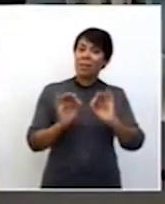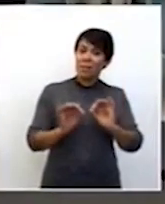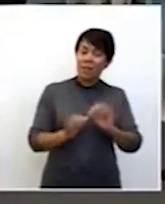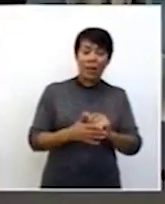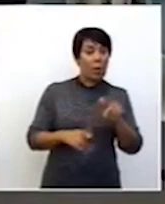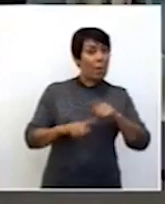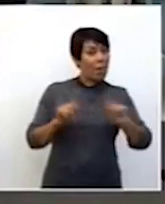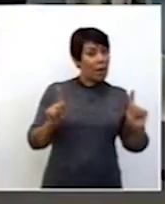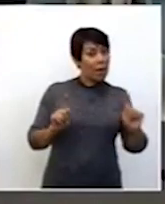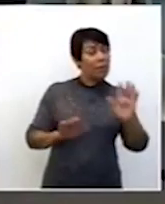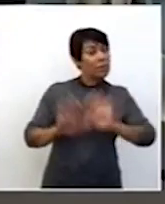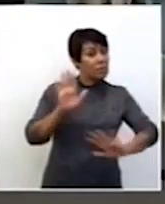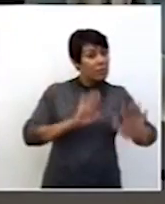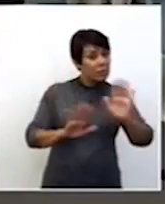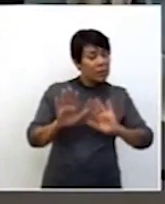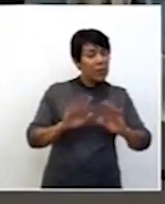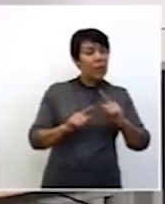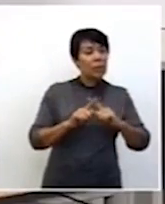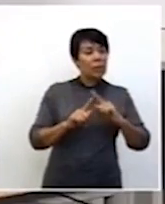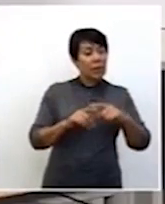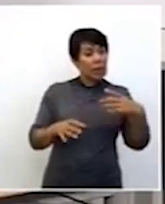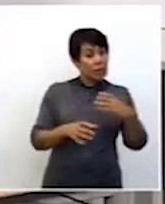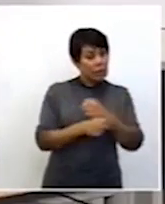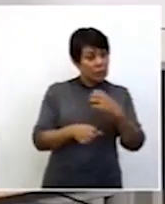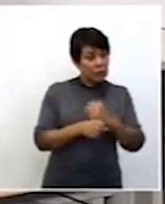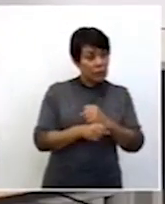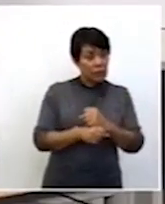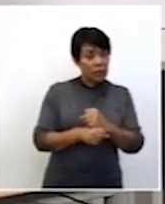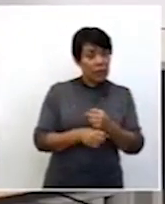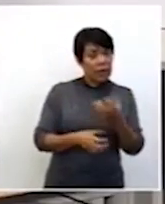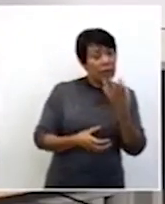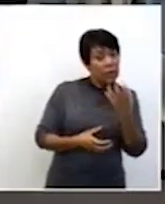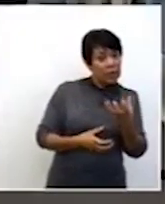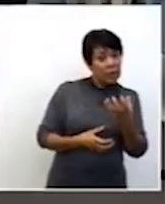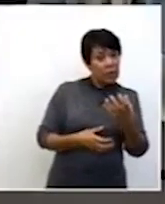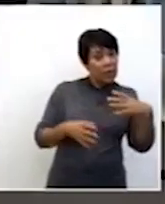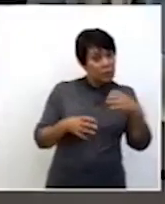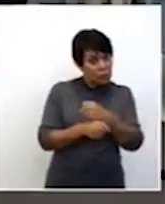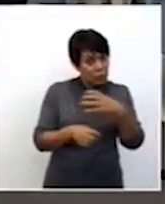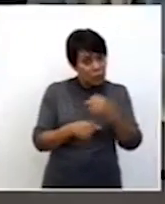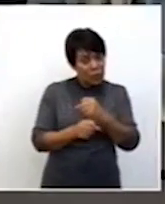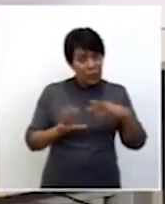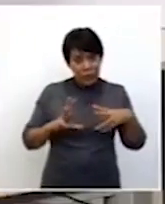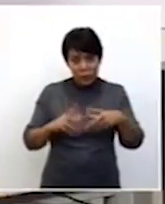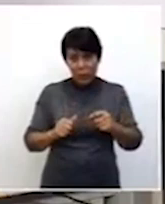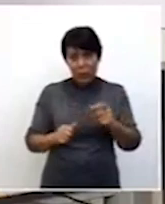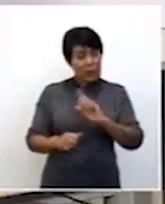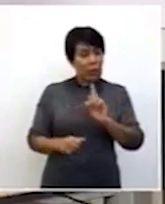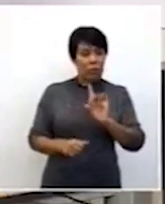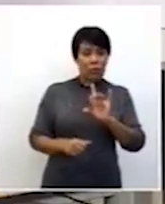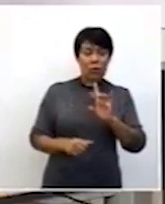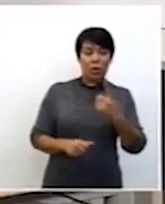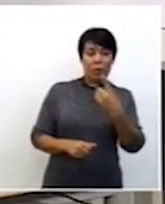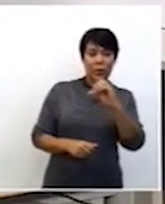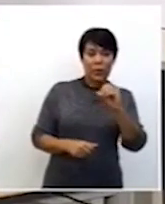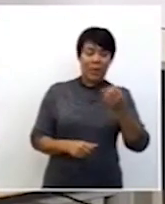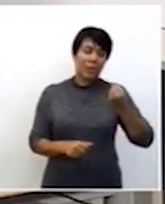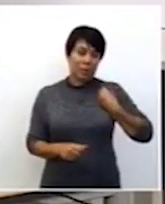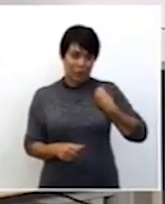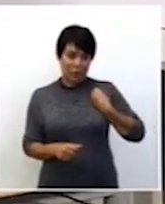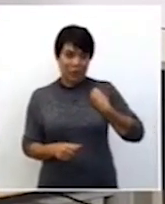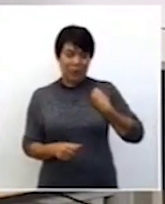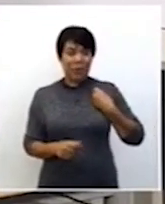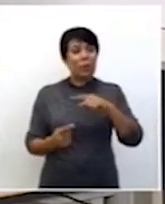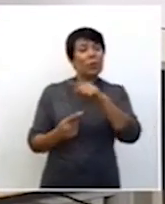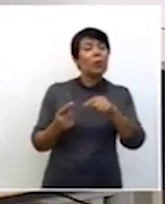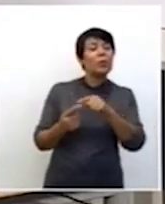tomem cuidado que, no caso, eu queria a somatória. Não queria o 10º termo. Exatamente. Queria a somatória. Então, o objetivo da aula de hoje